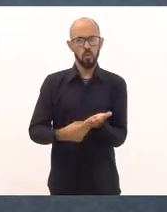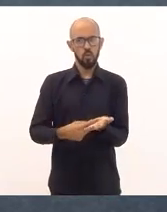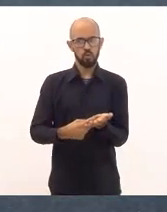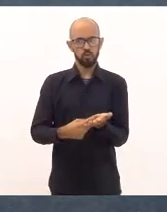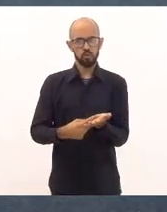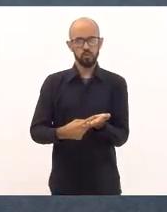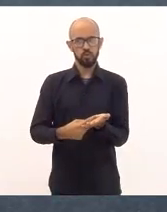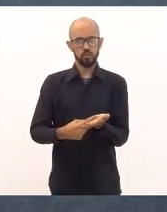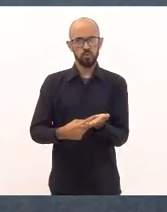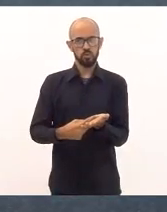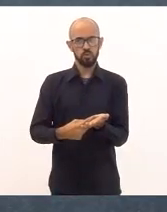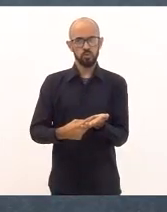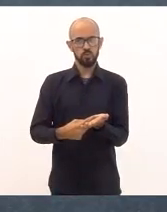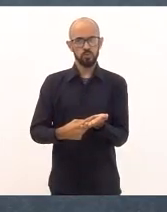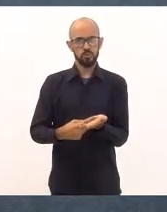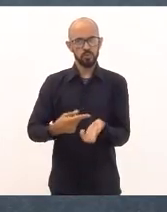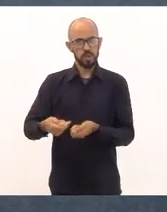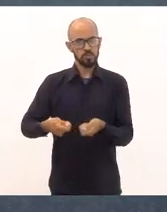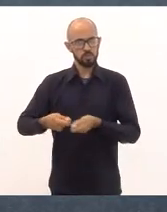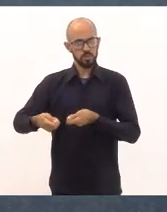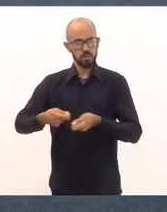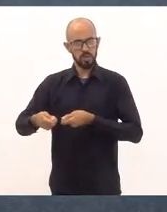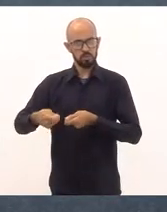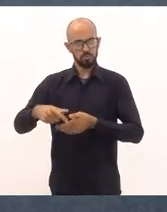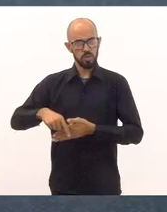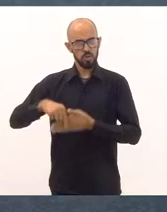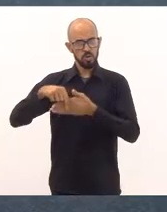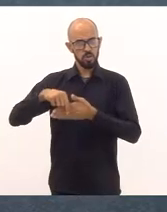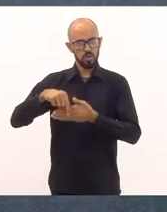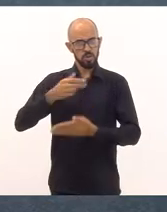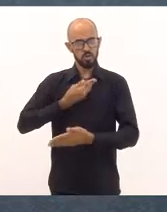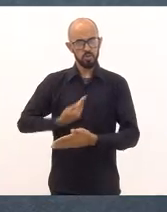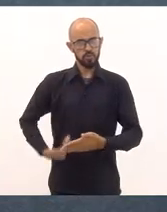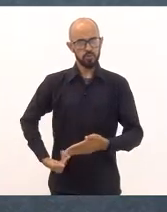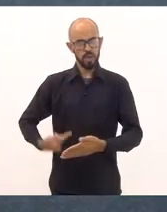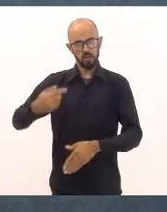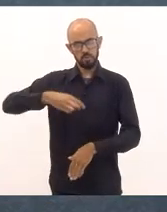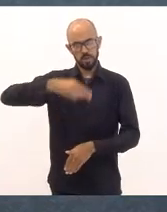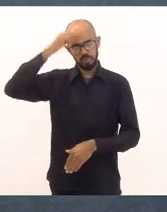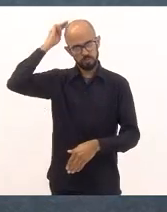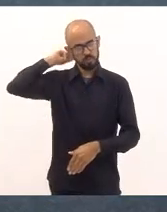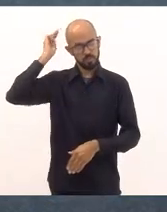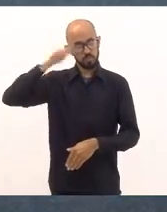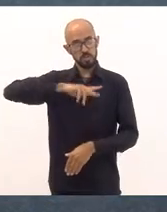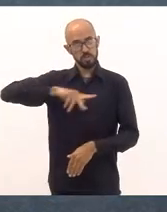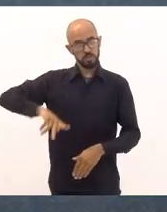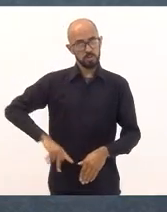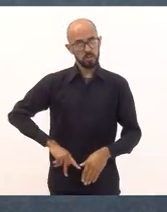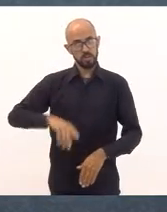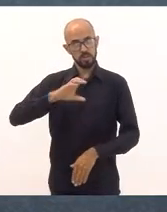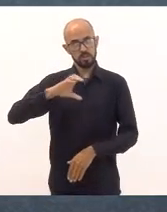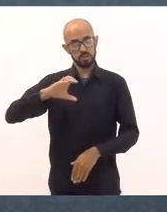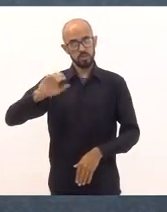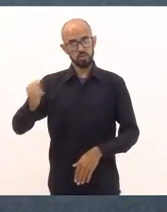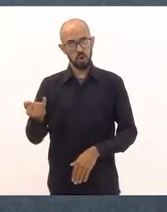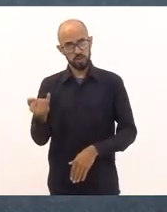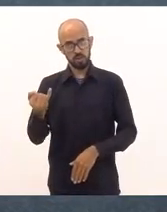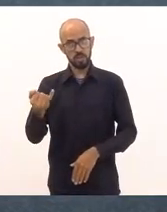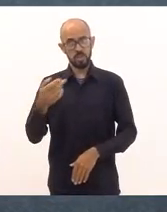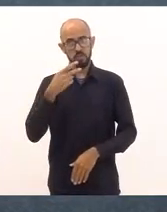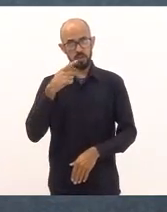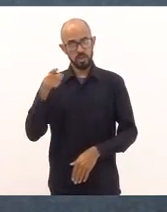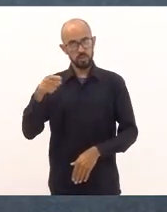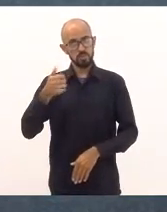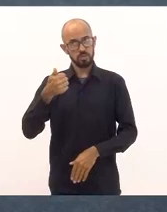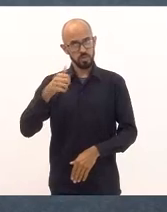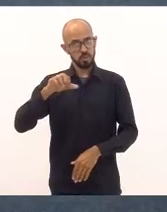pelo líder do governo, Márcio Pacheco, presidente da Comissão de Constituição e Justiça. Falei a ele que o 192 iria passar,